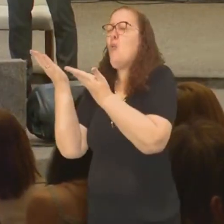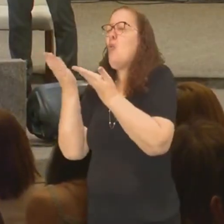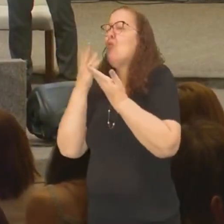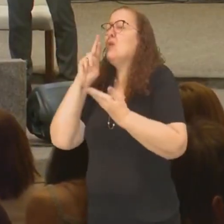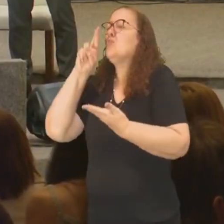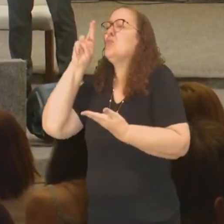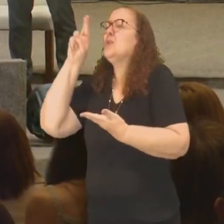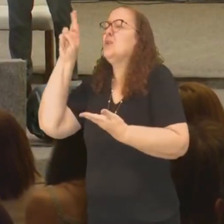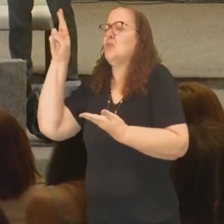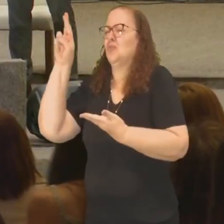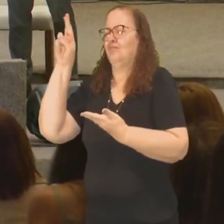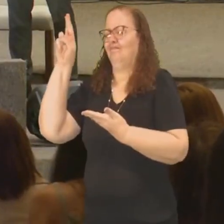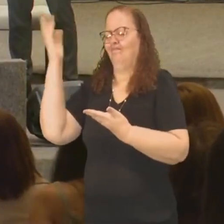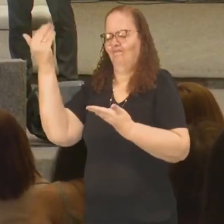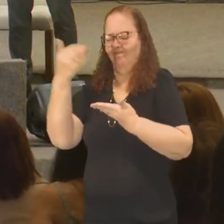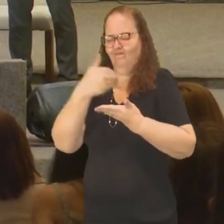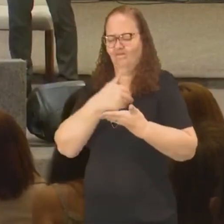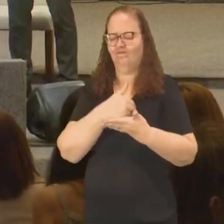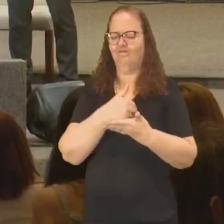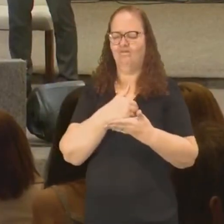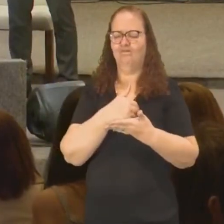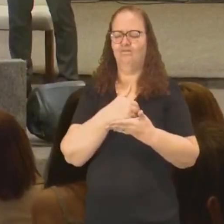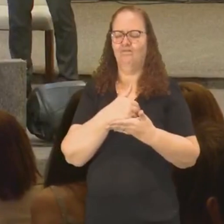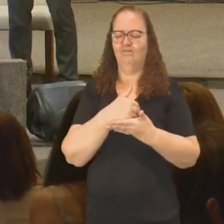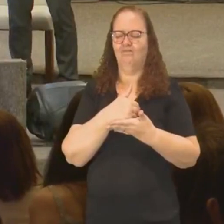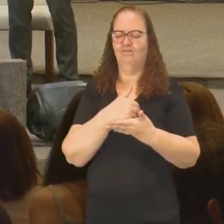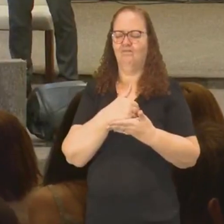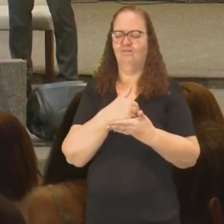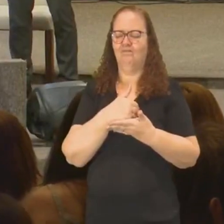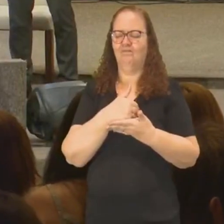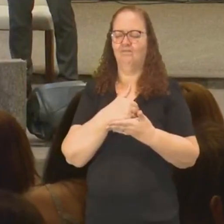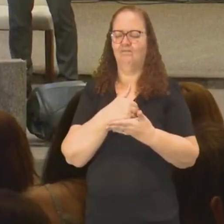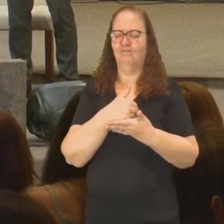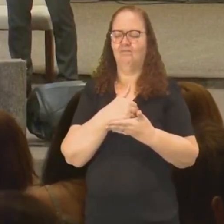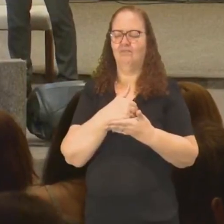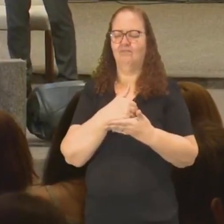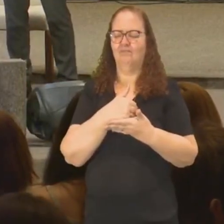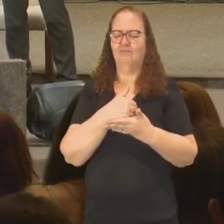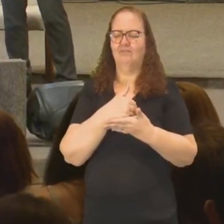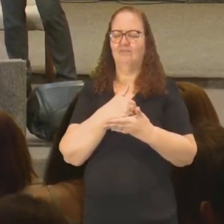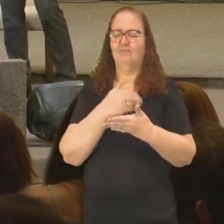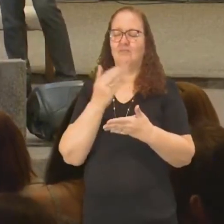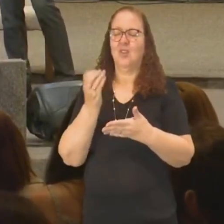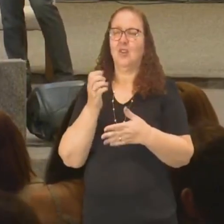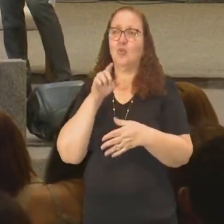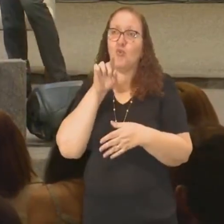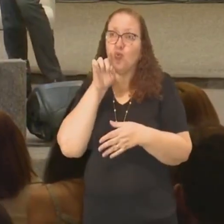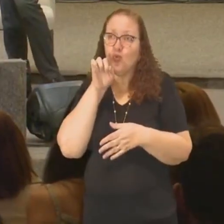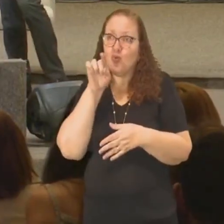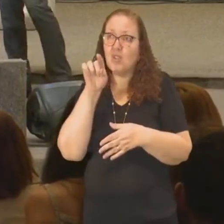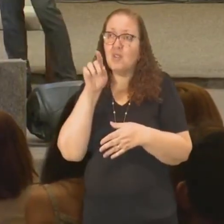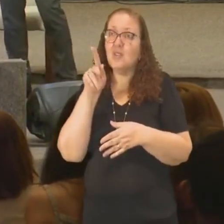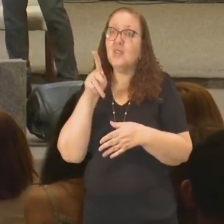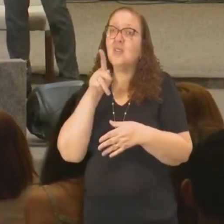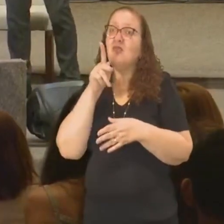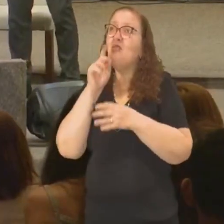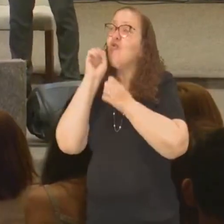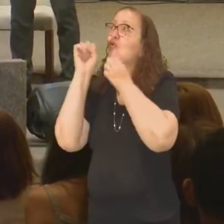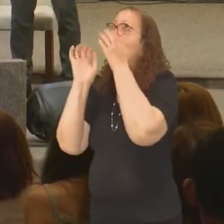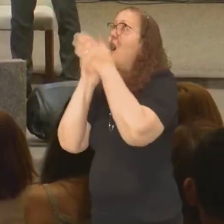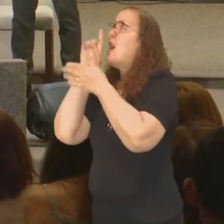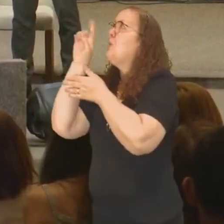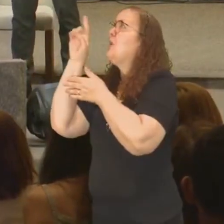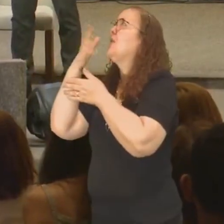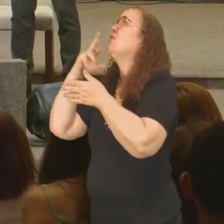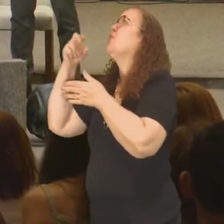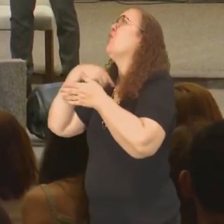ousadamente a perceber o seu altar e dizer: Senhor, eu preciso de Ti. E vem